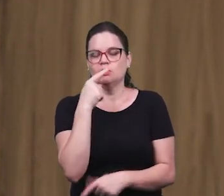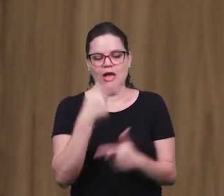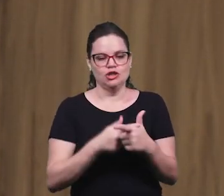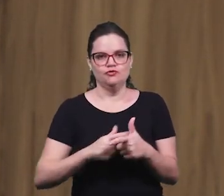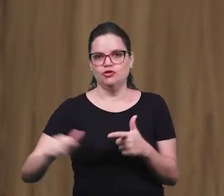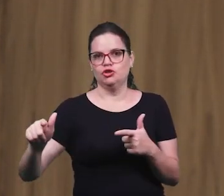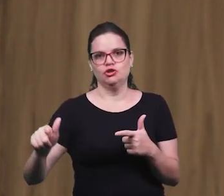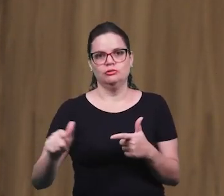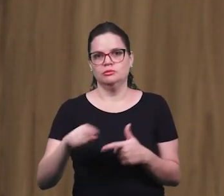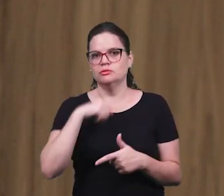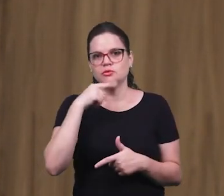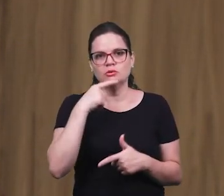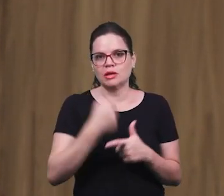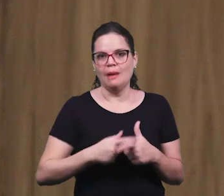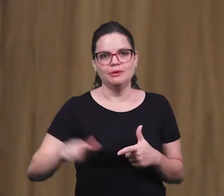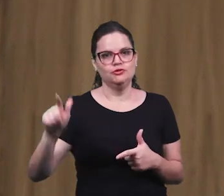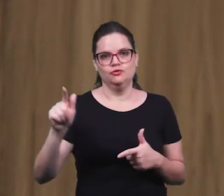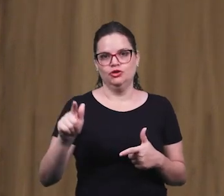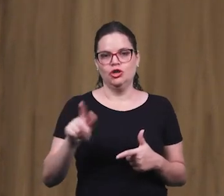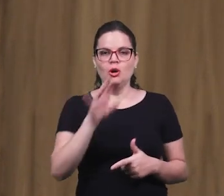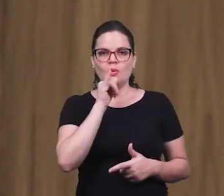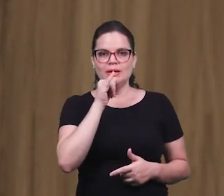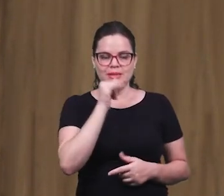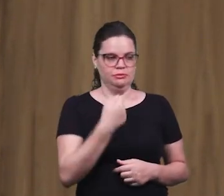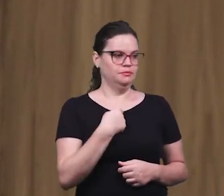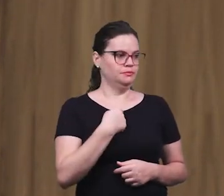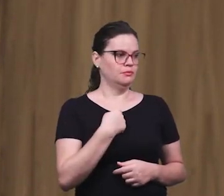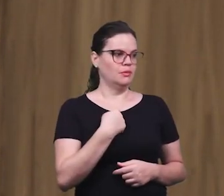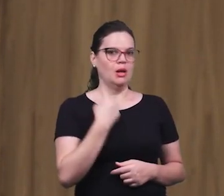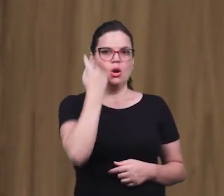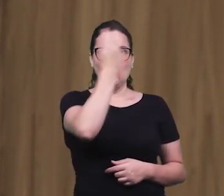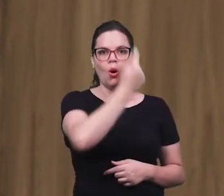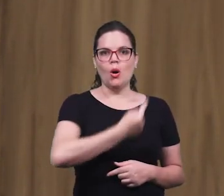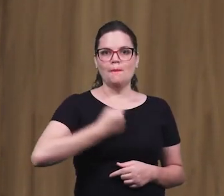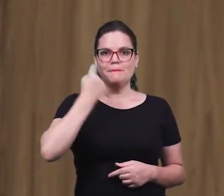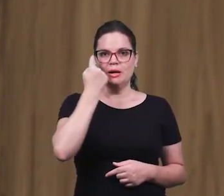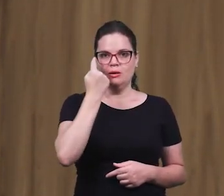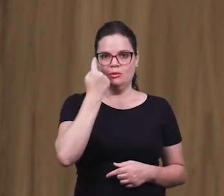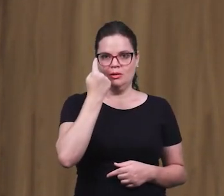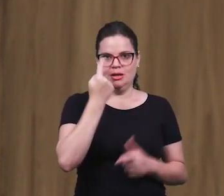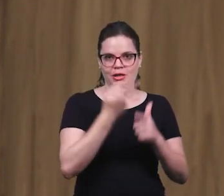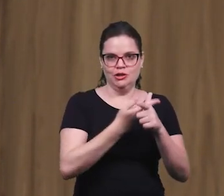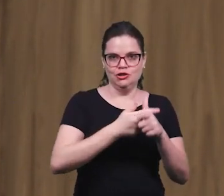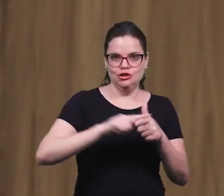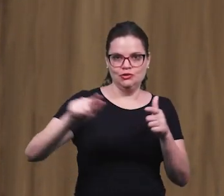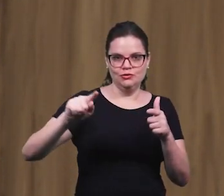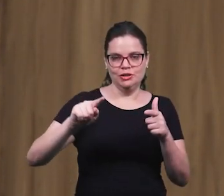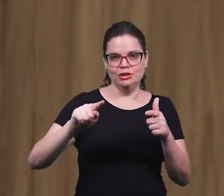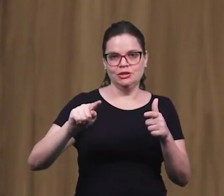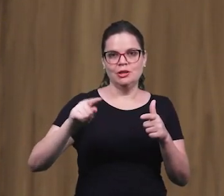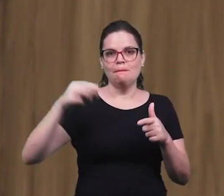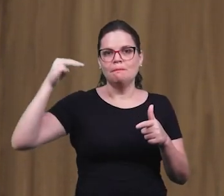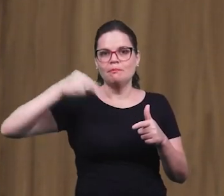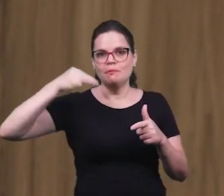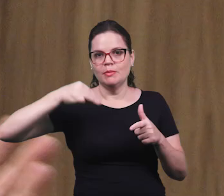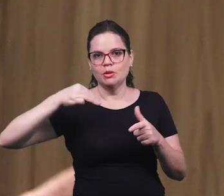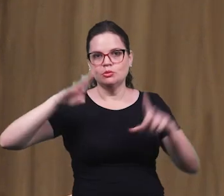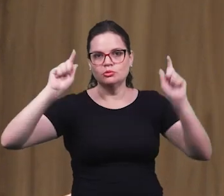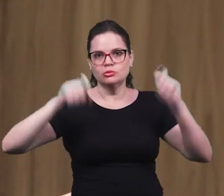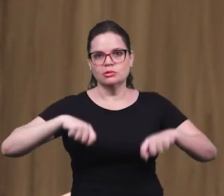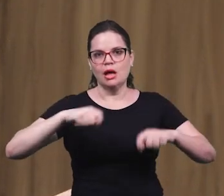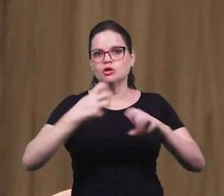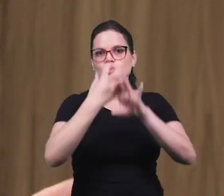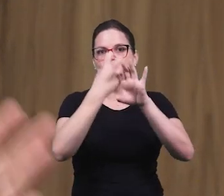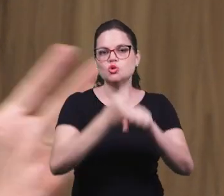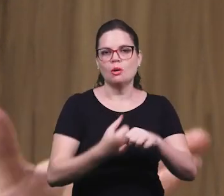não tem como dividir mais, não há como subdividir esse instante. Esse instante até